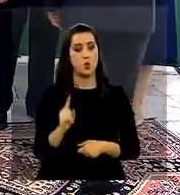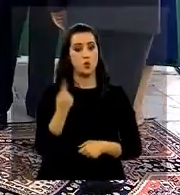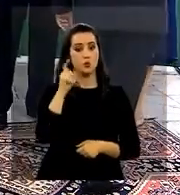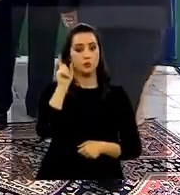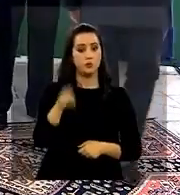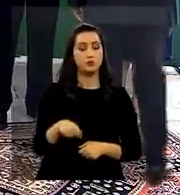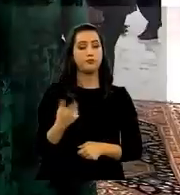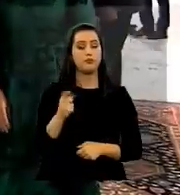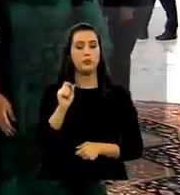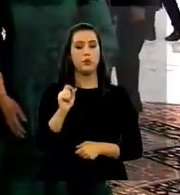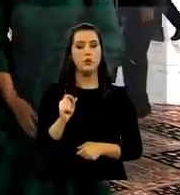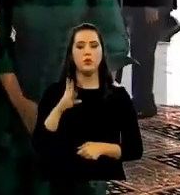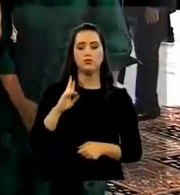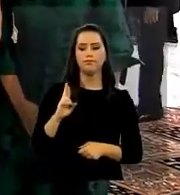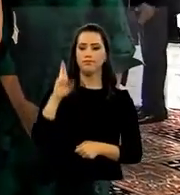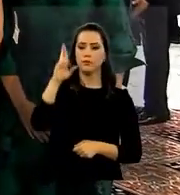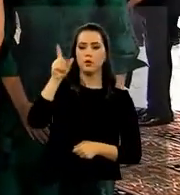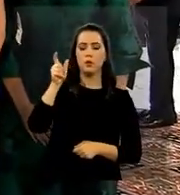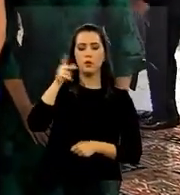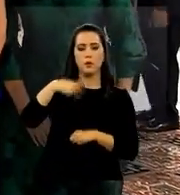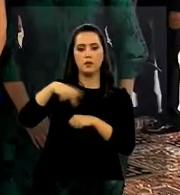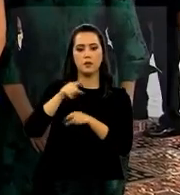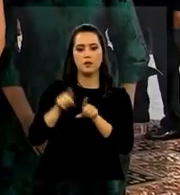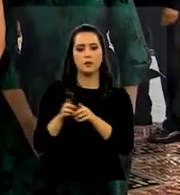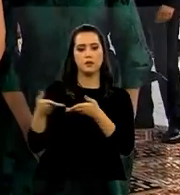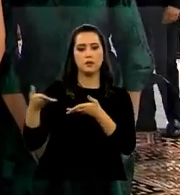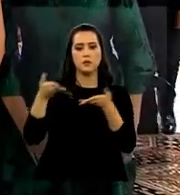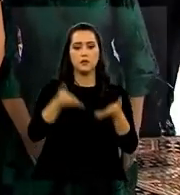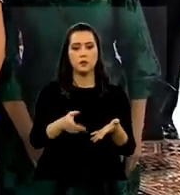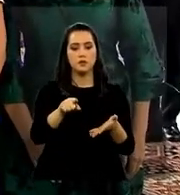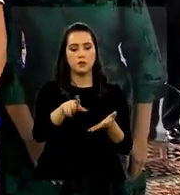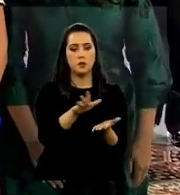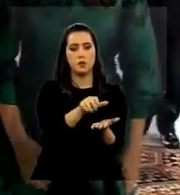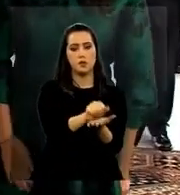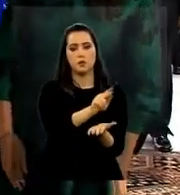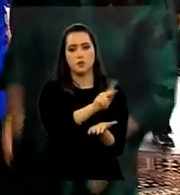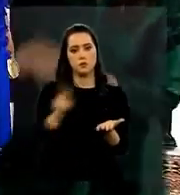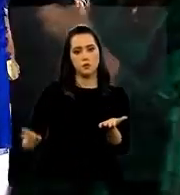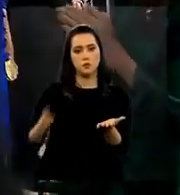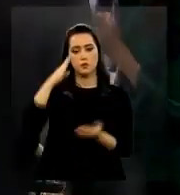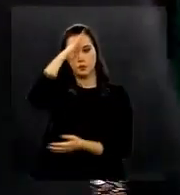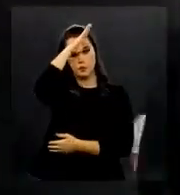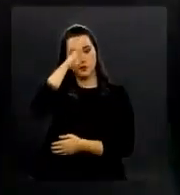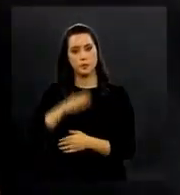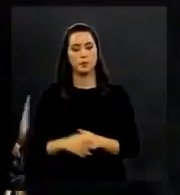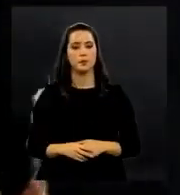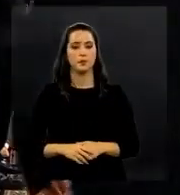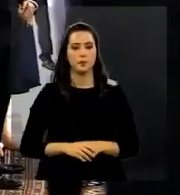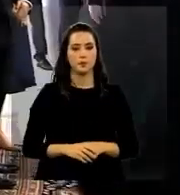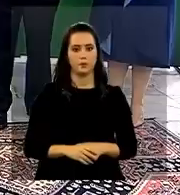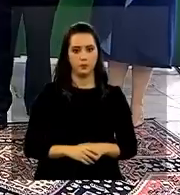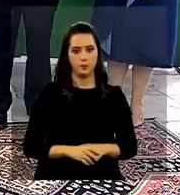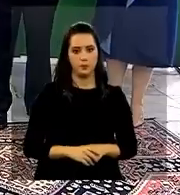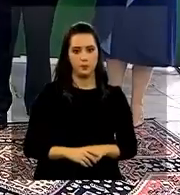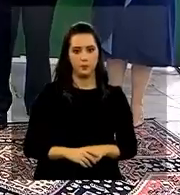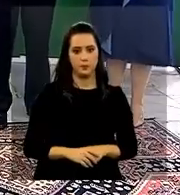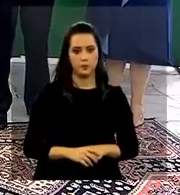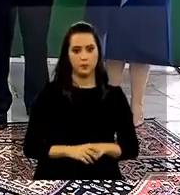Uma das autoridades estrangeiras que vieram à posse do presidente Jair Bolsonaro.